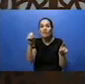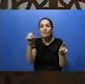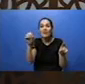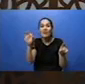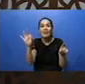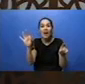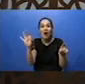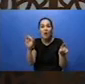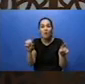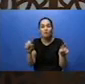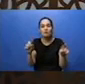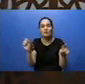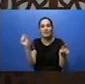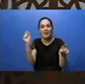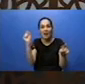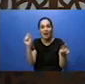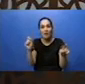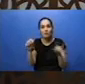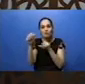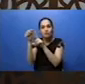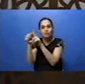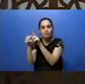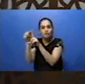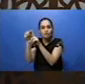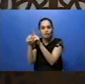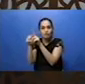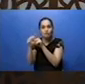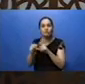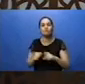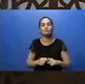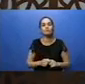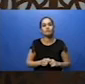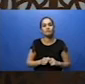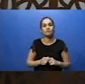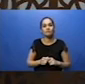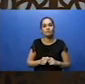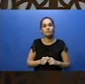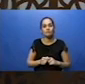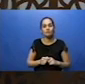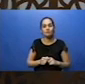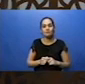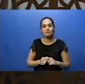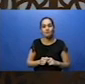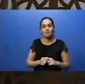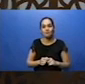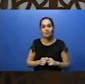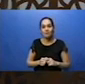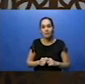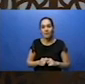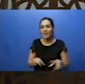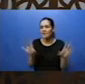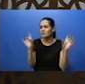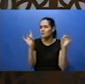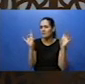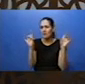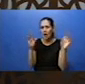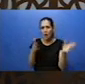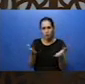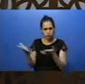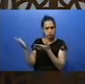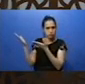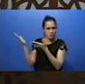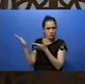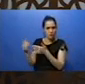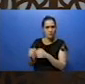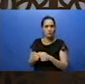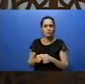aqui, com um ponto no meio. É inconfundível esse ângulo. O triângulo retângulo é especial,